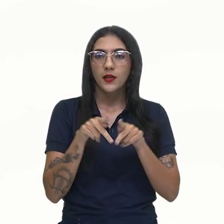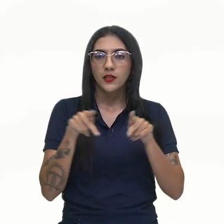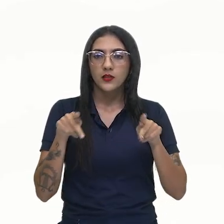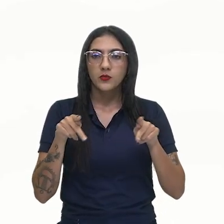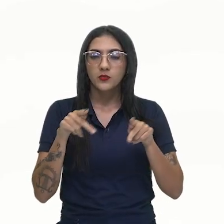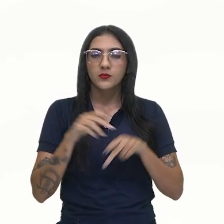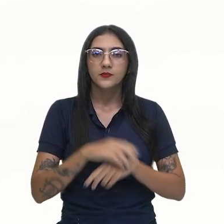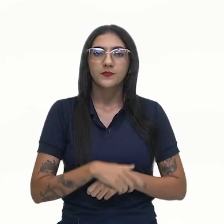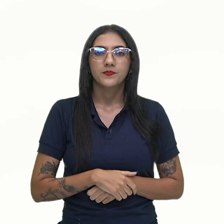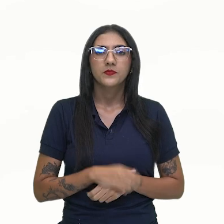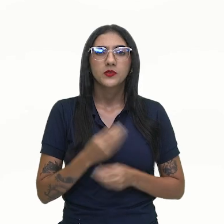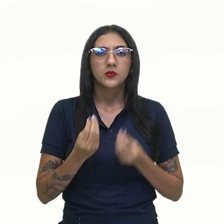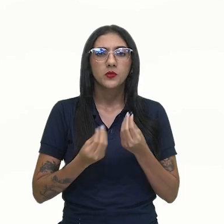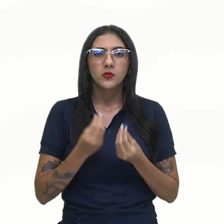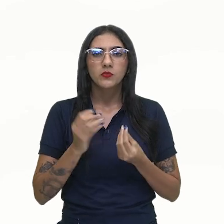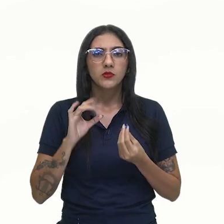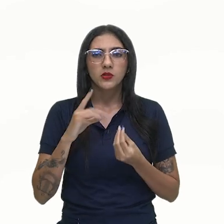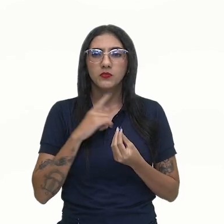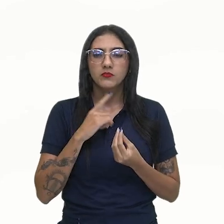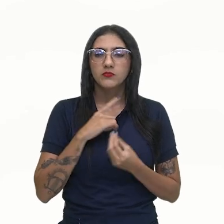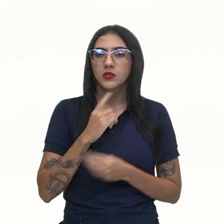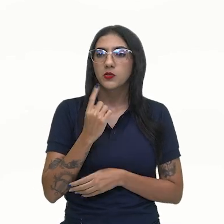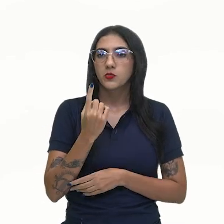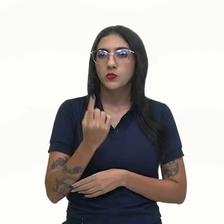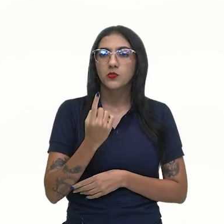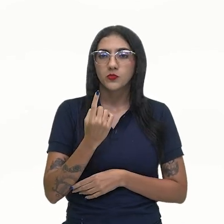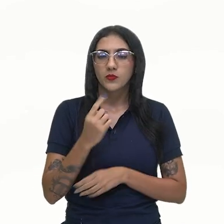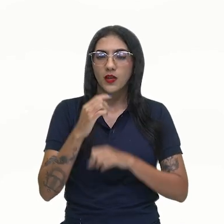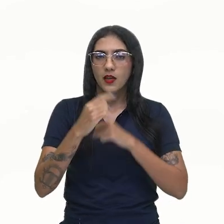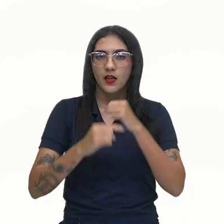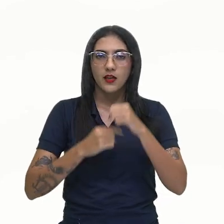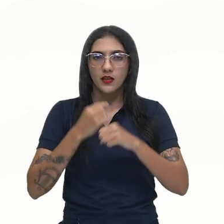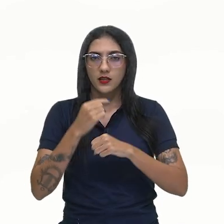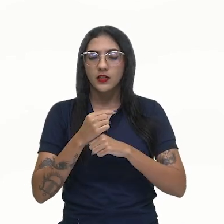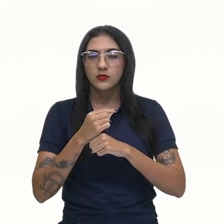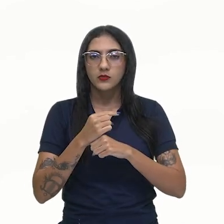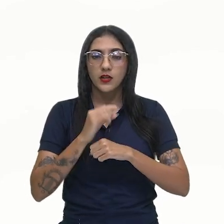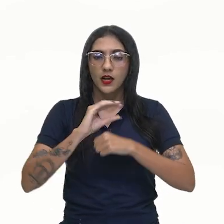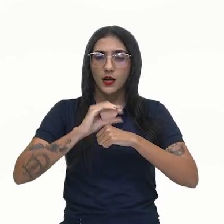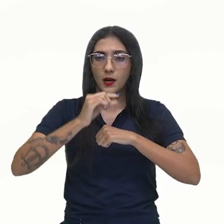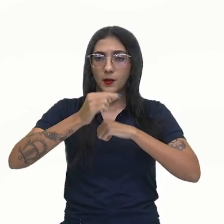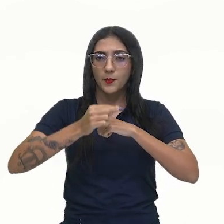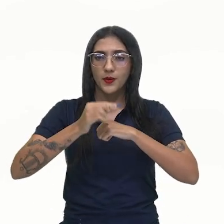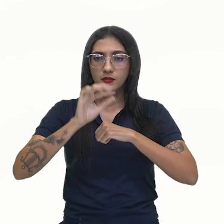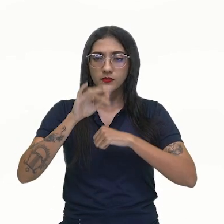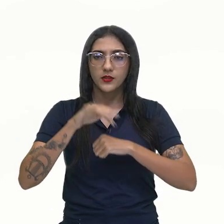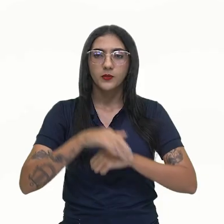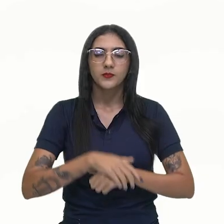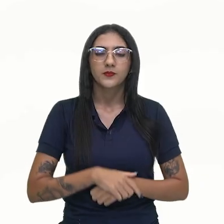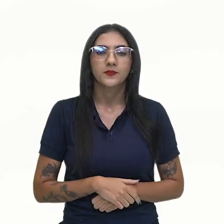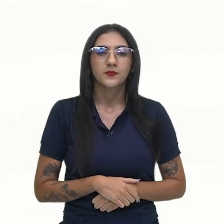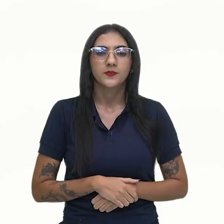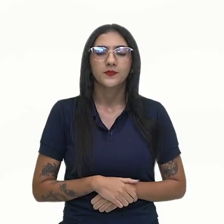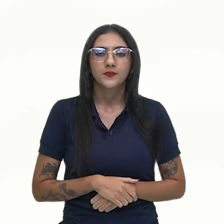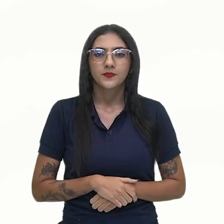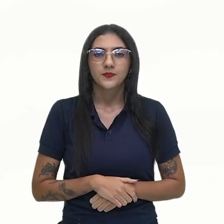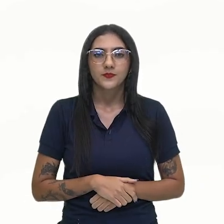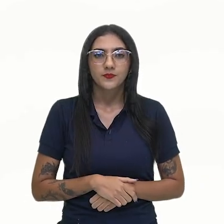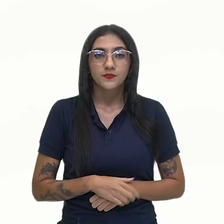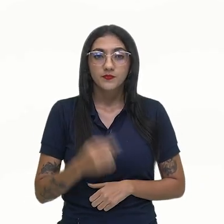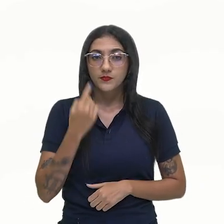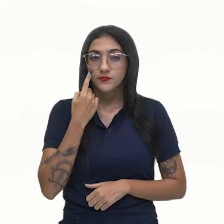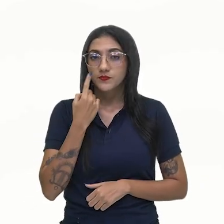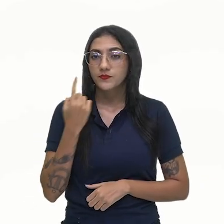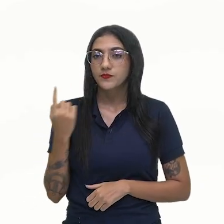família 1. Como é que eu sei? Porque só tem um elétron na sua última camada. É assim que a gente encontra, certo? Vamos fazer